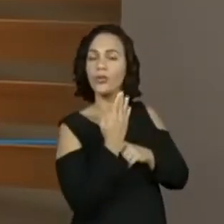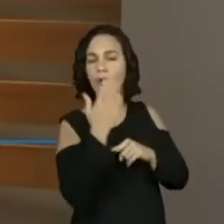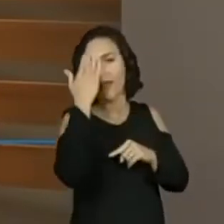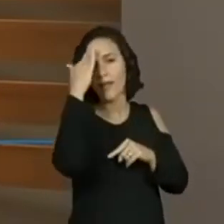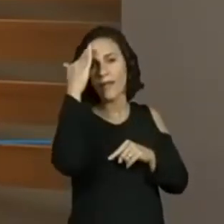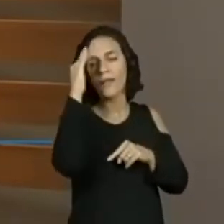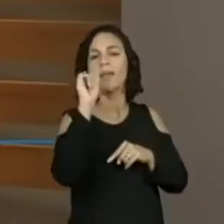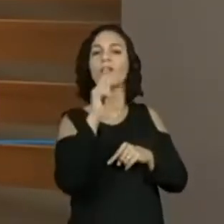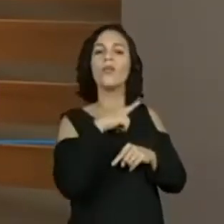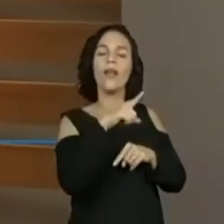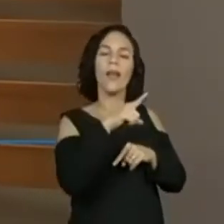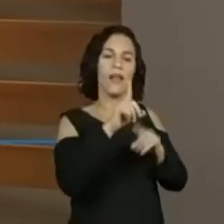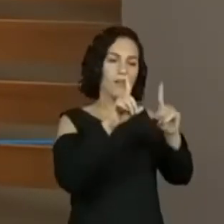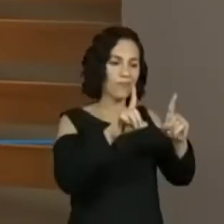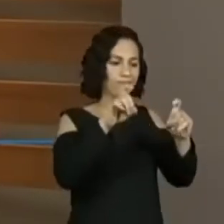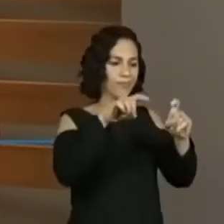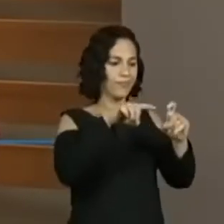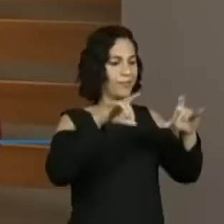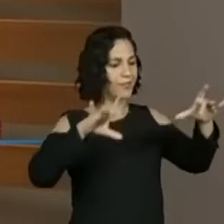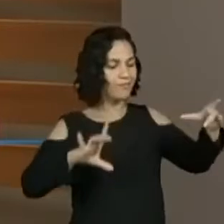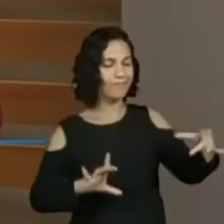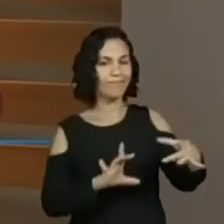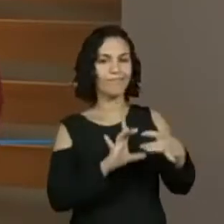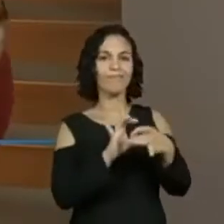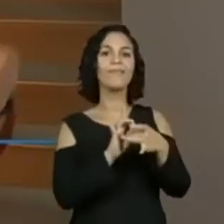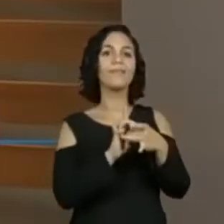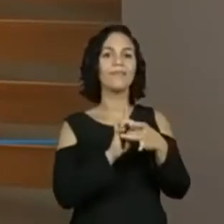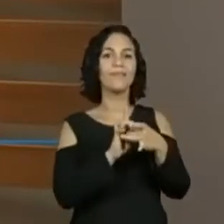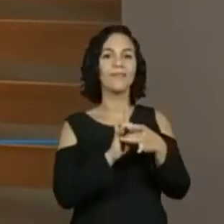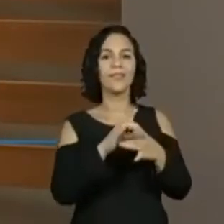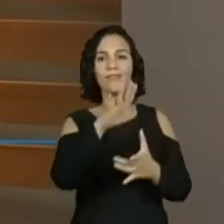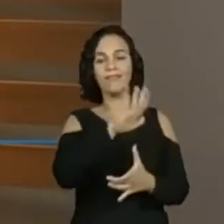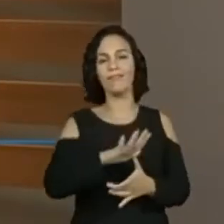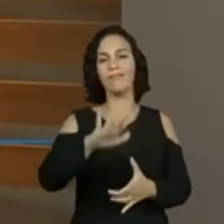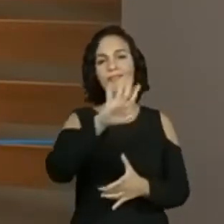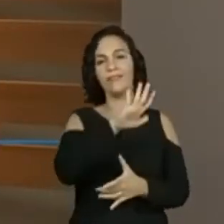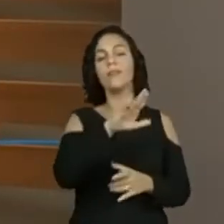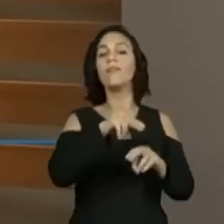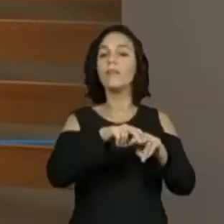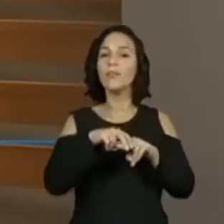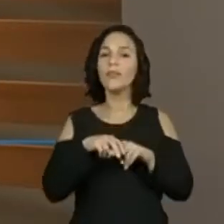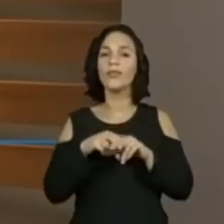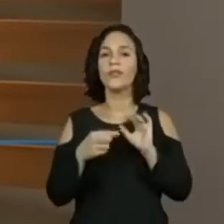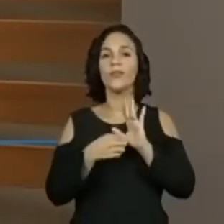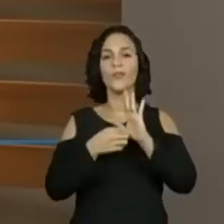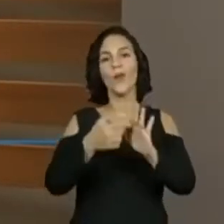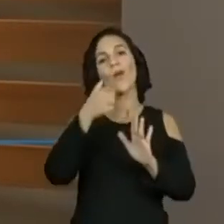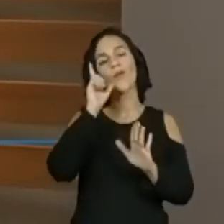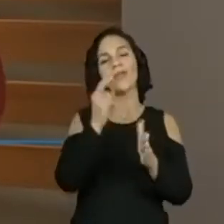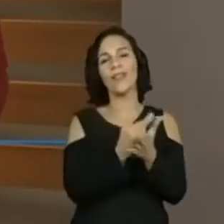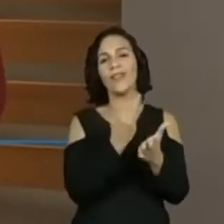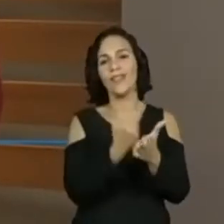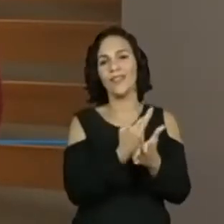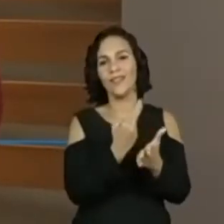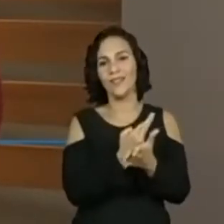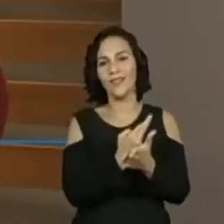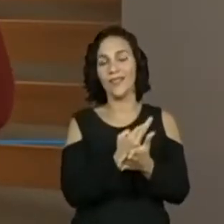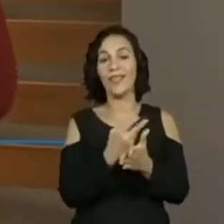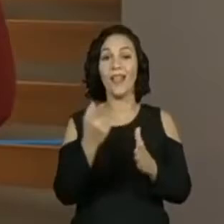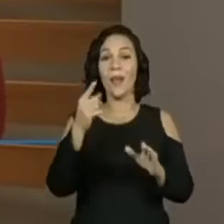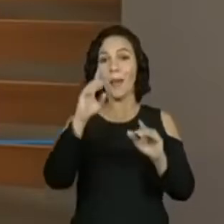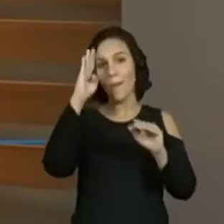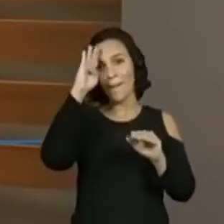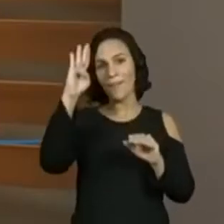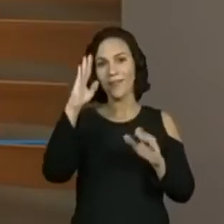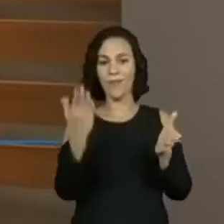que está no texto, daquela imagem junto. A legenda torna um conjunto com o texto. Por isso a gente apresentou a revista ontem, né? Porque estava na capa